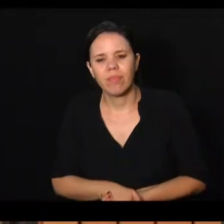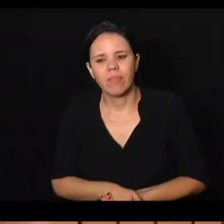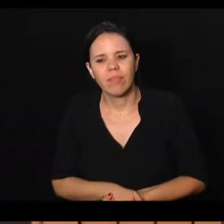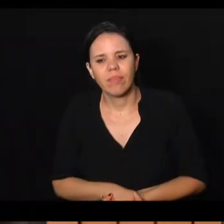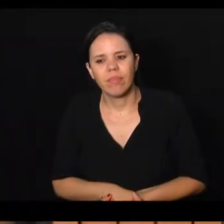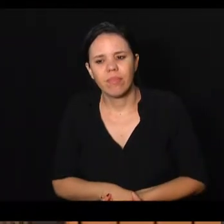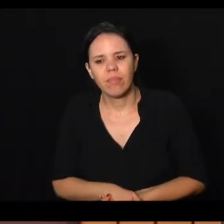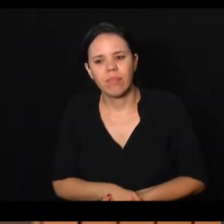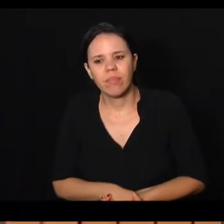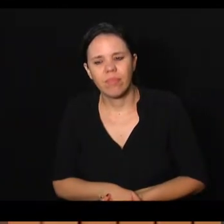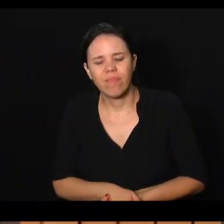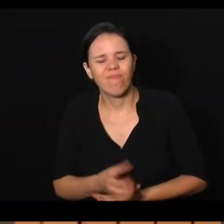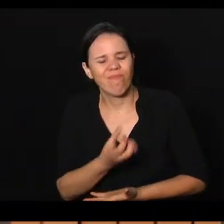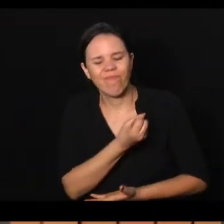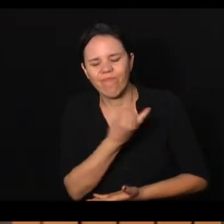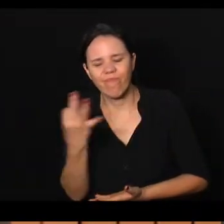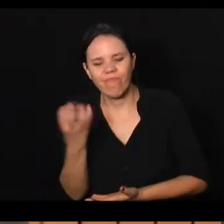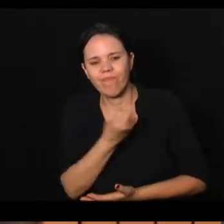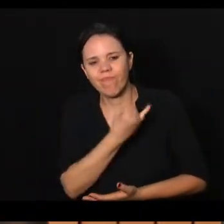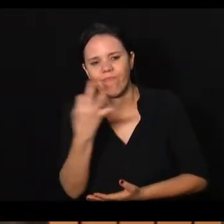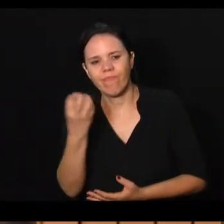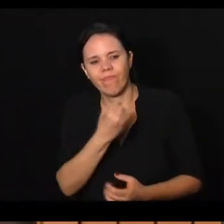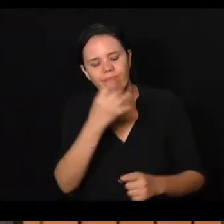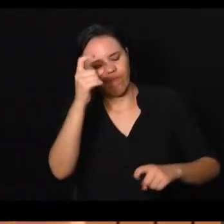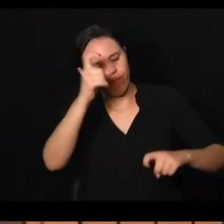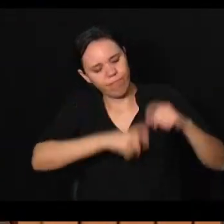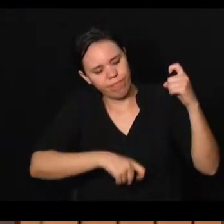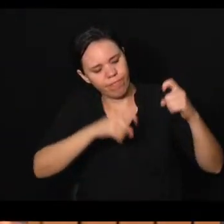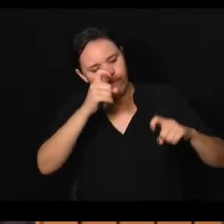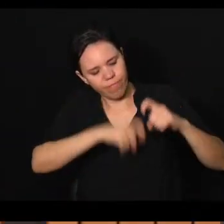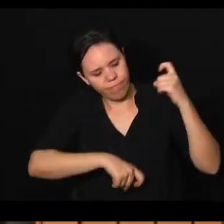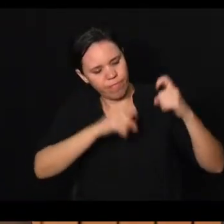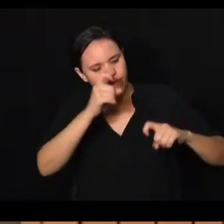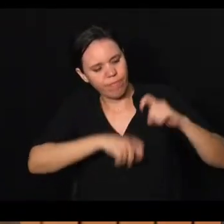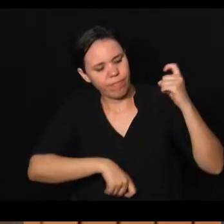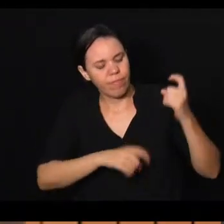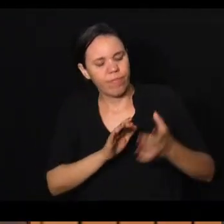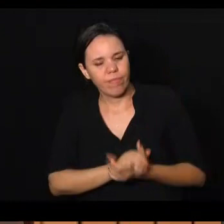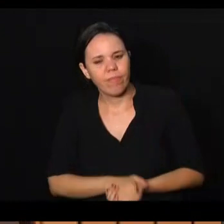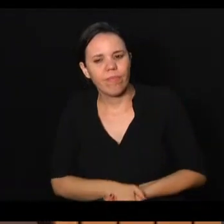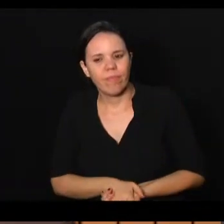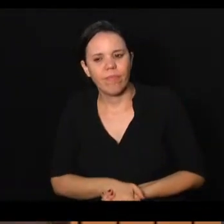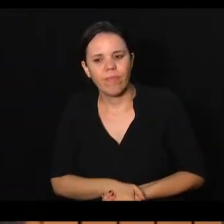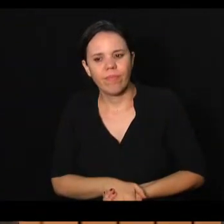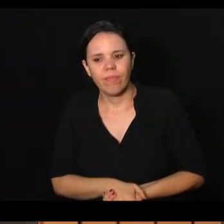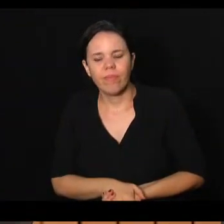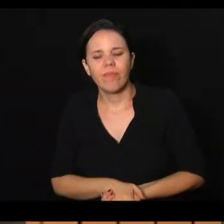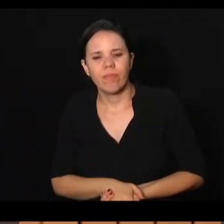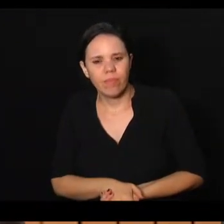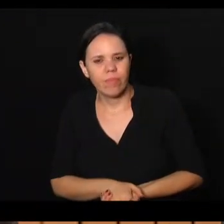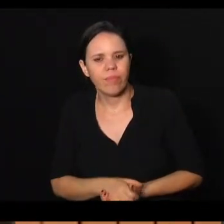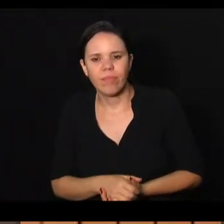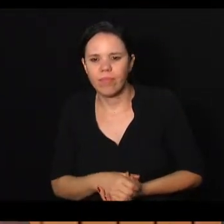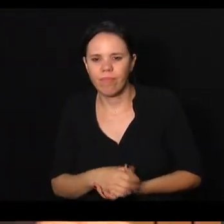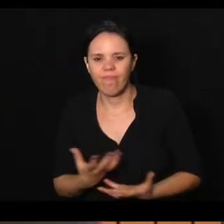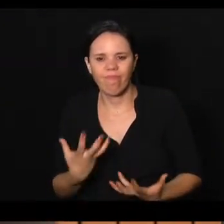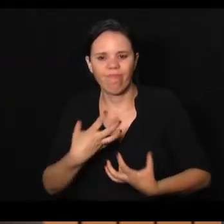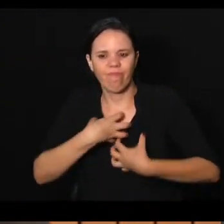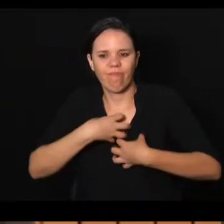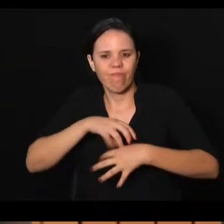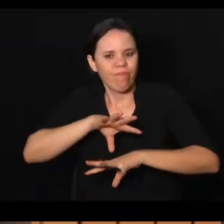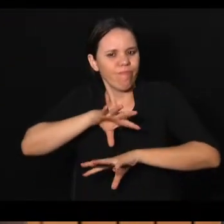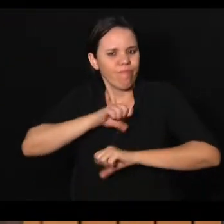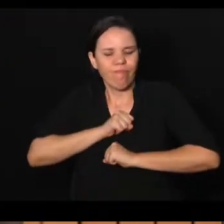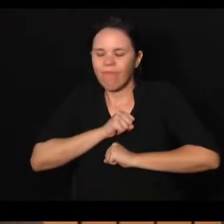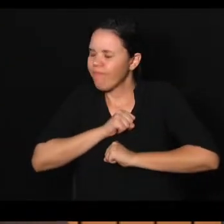fui abusada inúmeras vezes por aquele agressor. Os ferimentos foram tão grandes que eu não pude gerar por